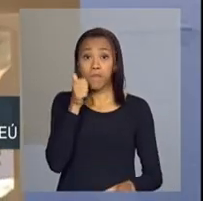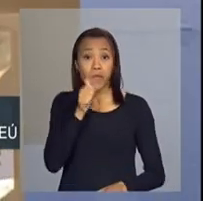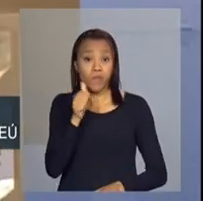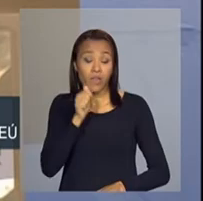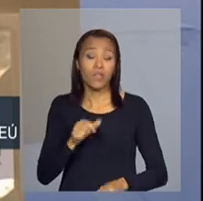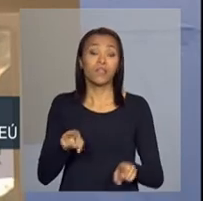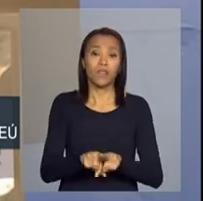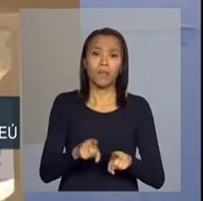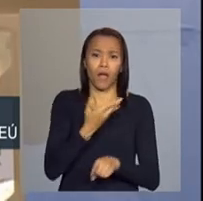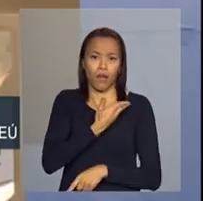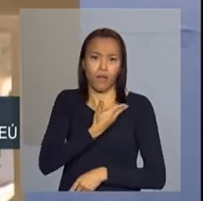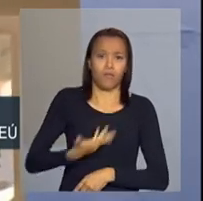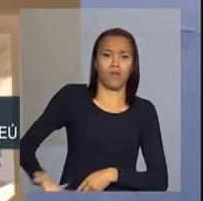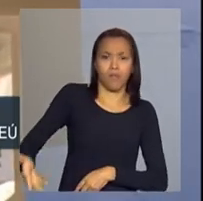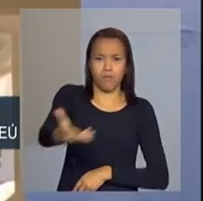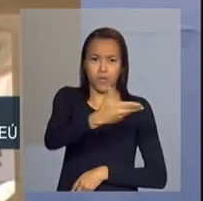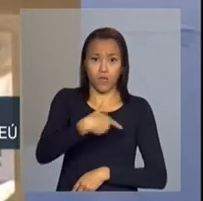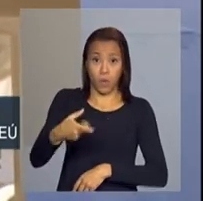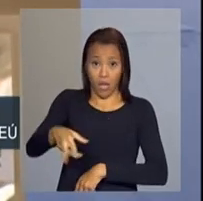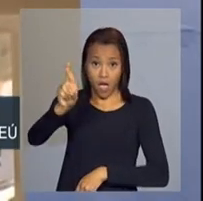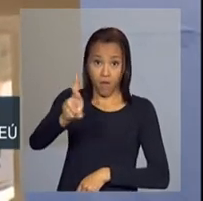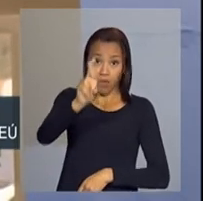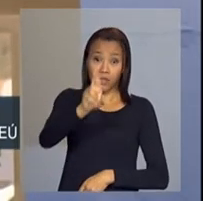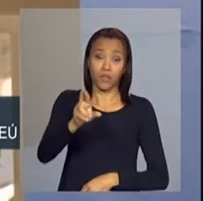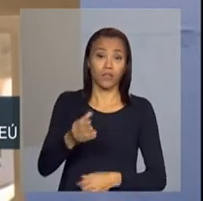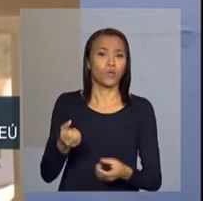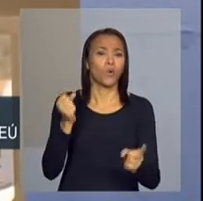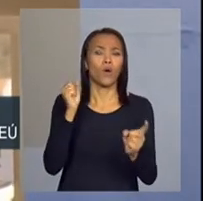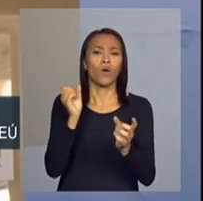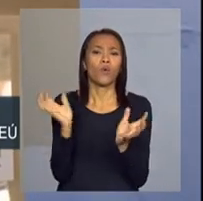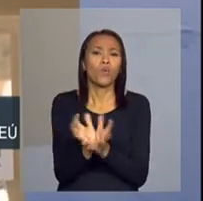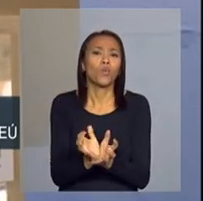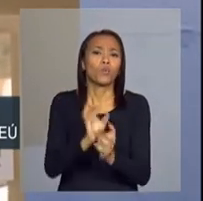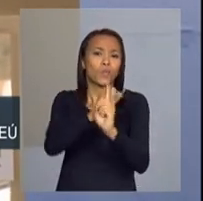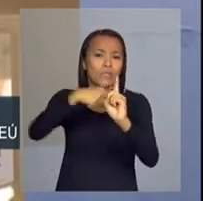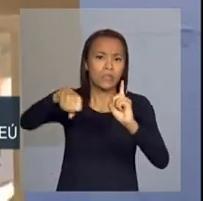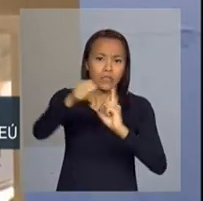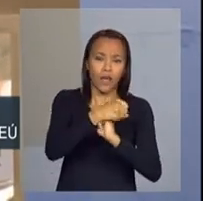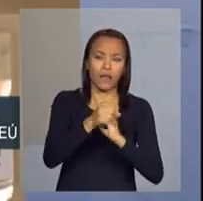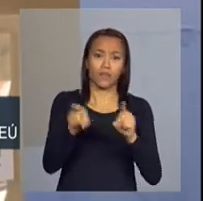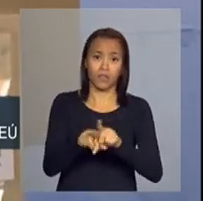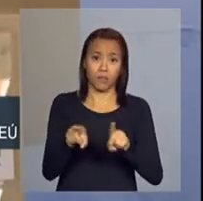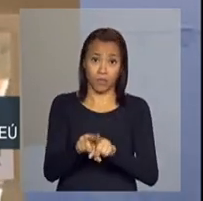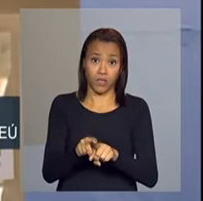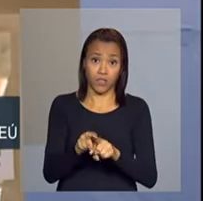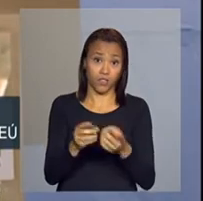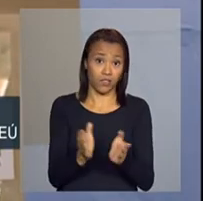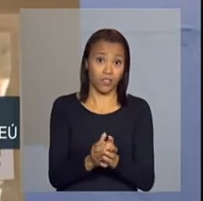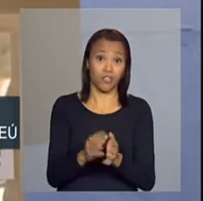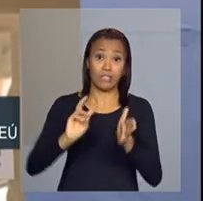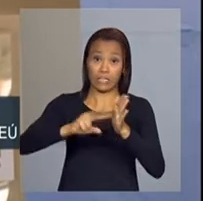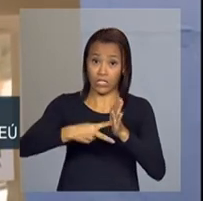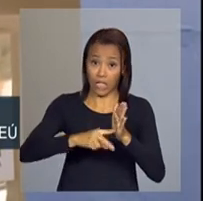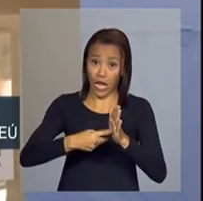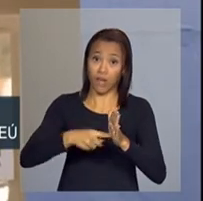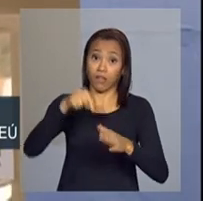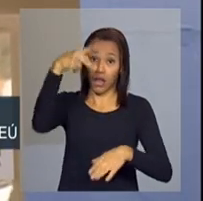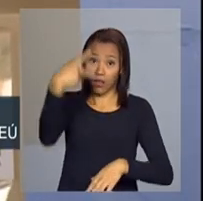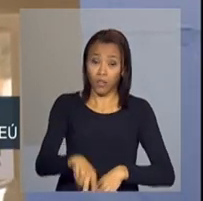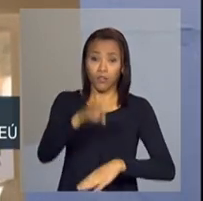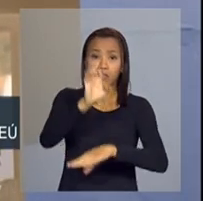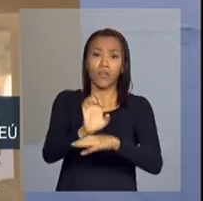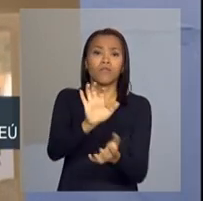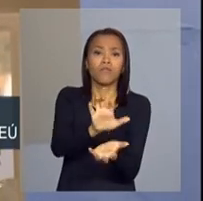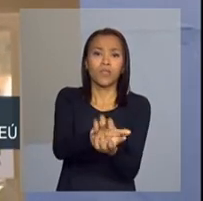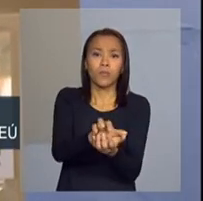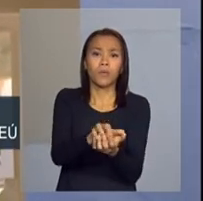companheiros representando o movimento social, o movimento sindical de trabalhador desse estado de Pernambuco. Presidenta